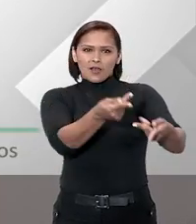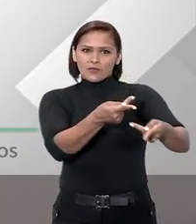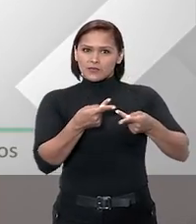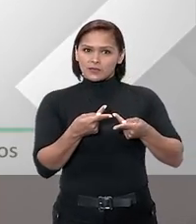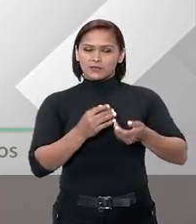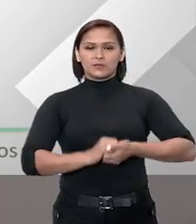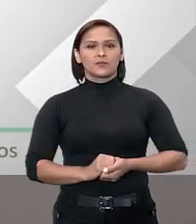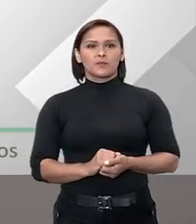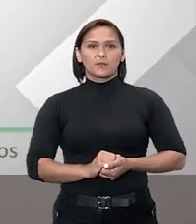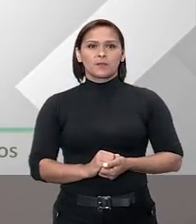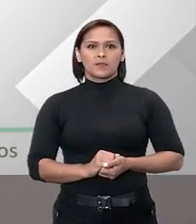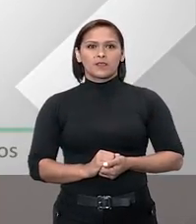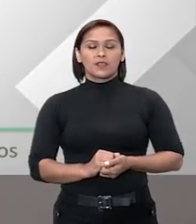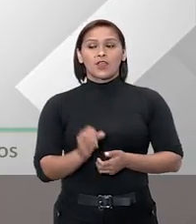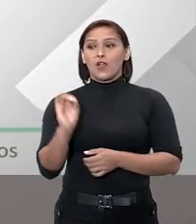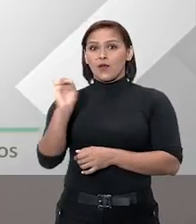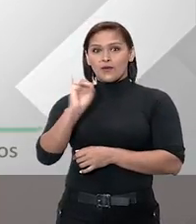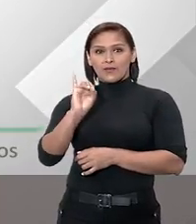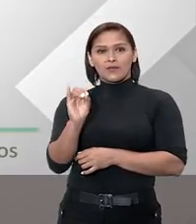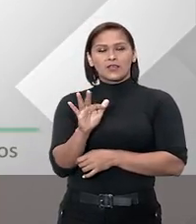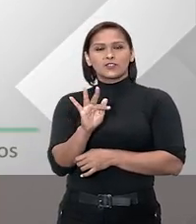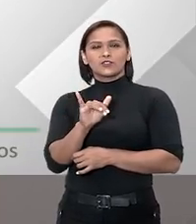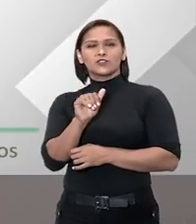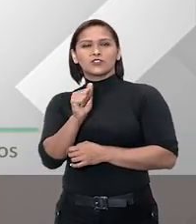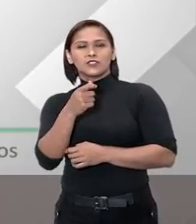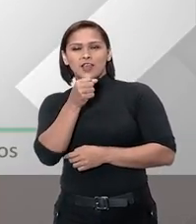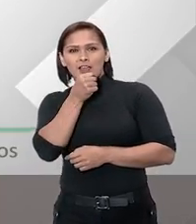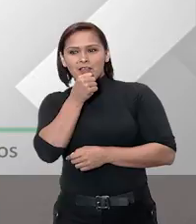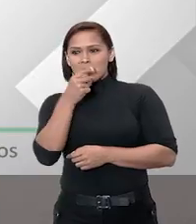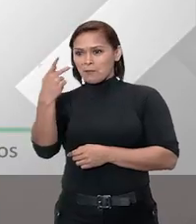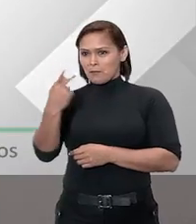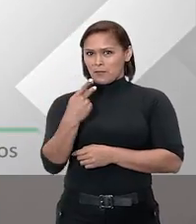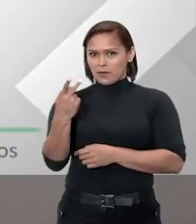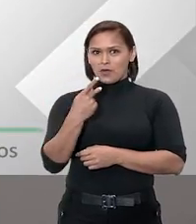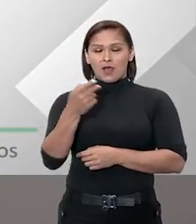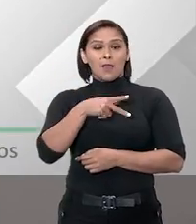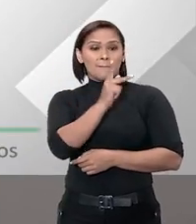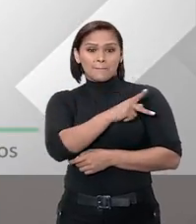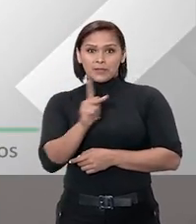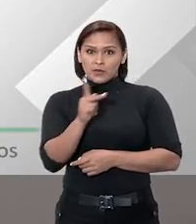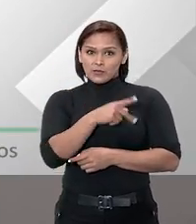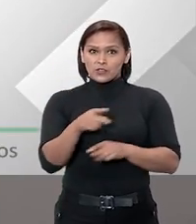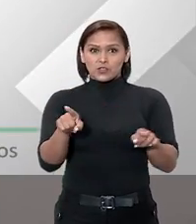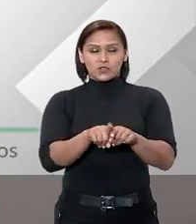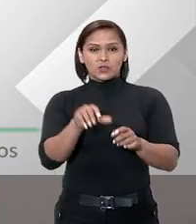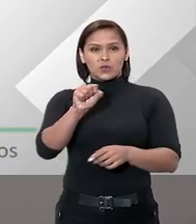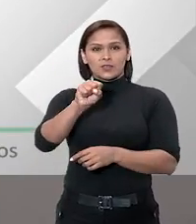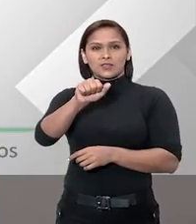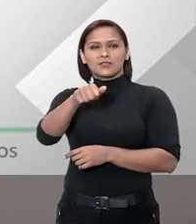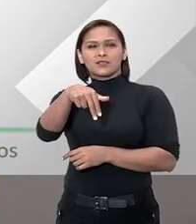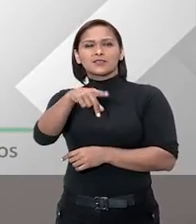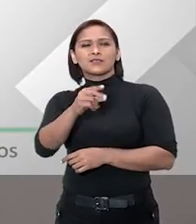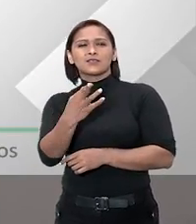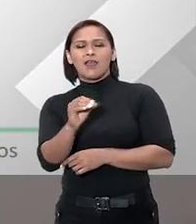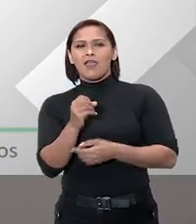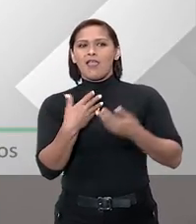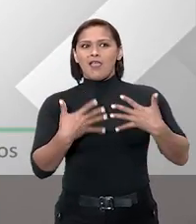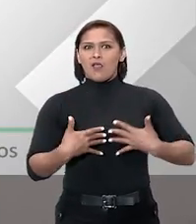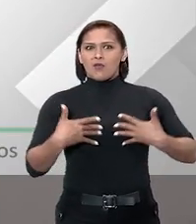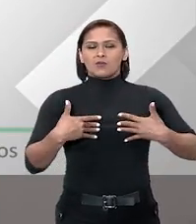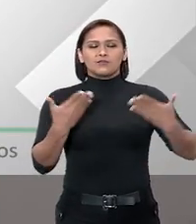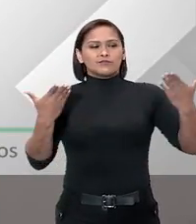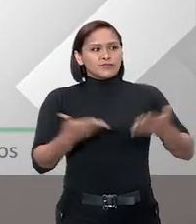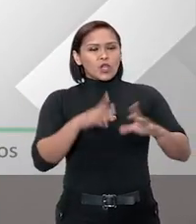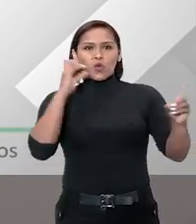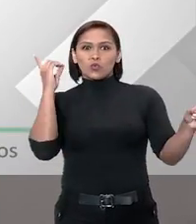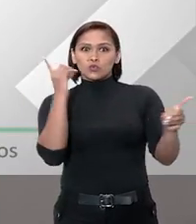convite. Olá, Thiago. Olá, Fátima. Olá, professora e doutora Sandra. É um prazer estar